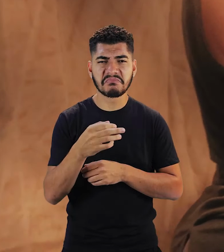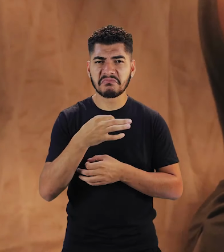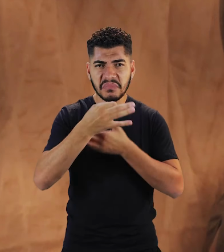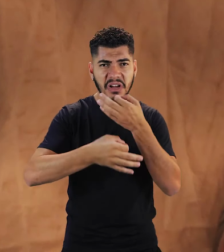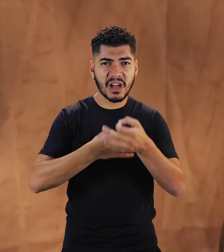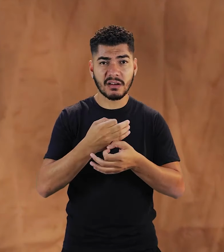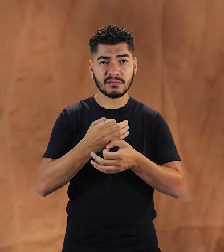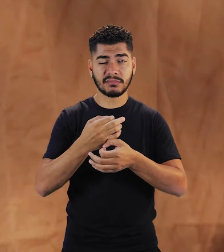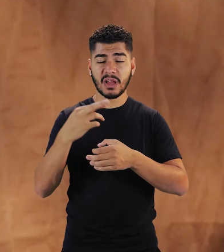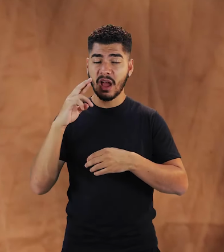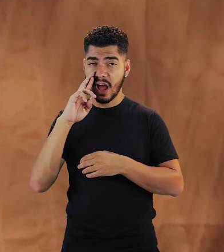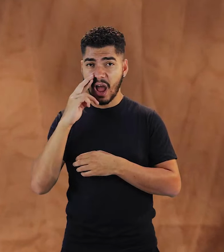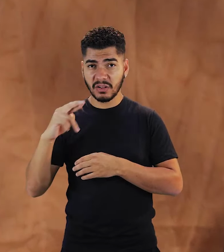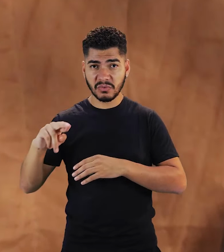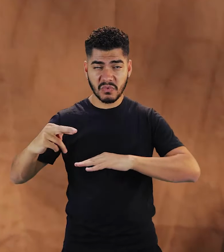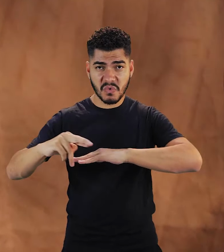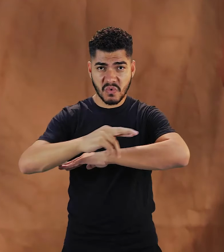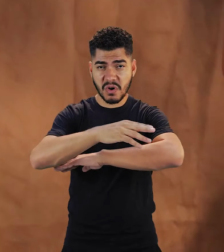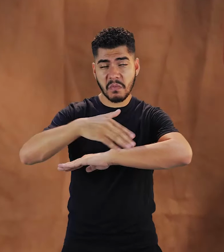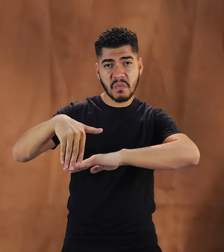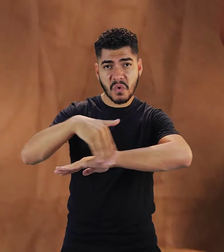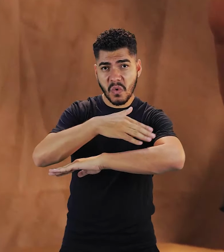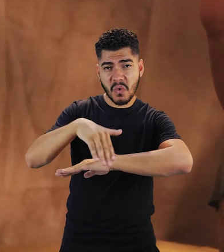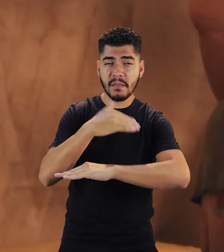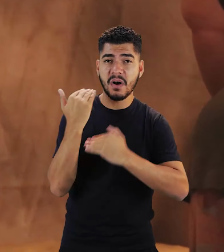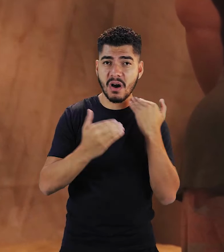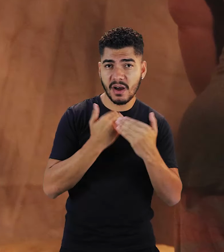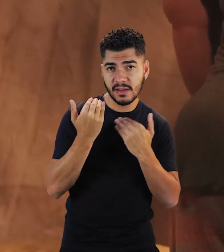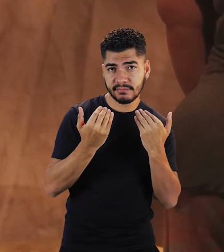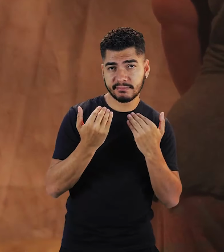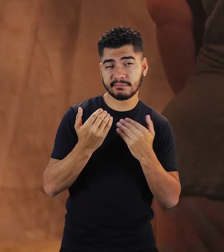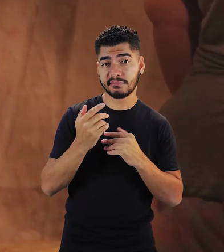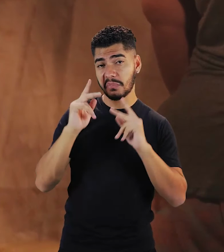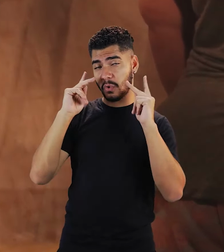e os homens em casa.